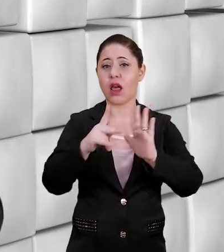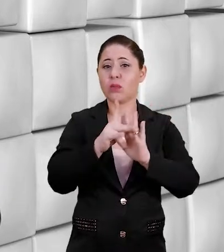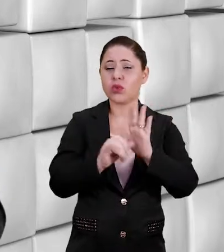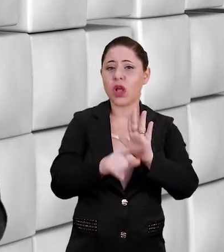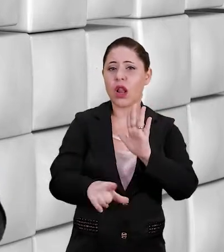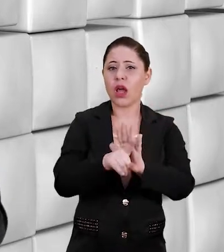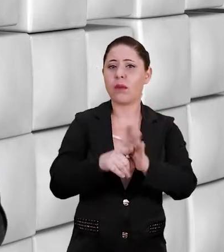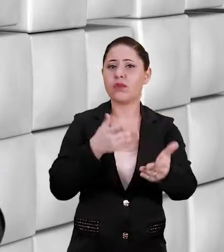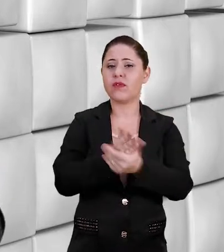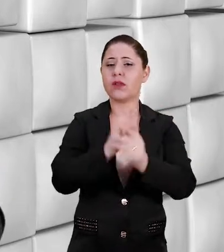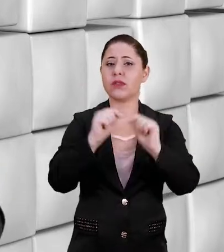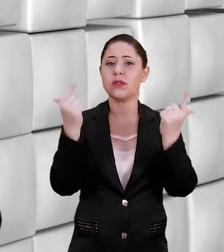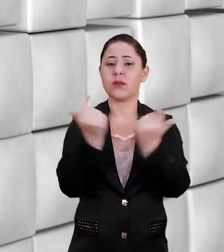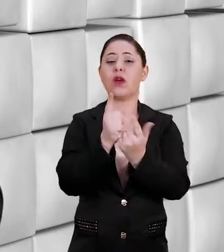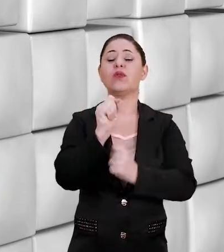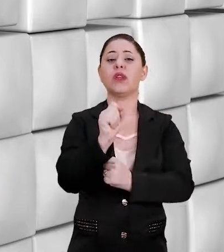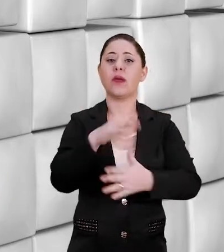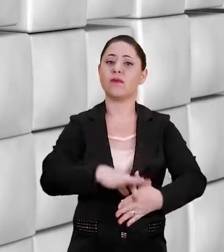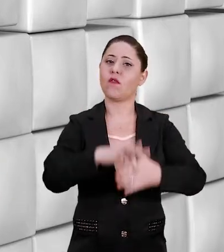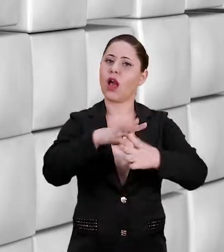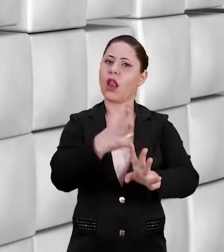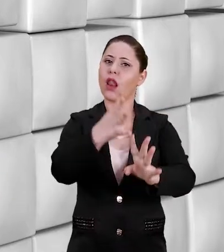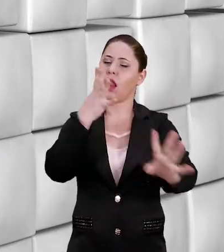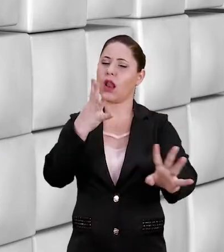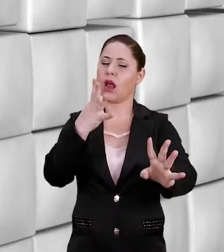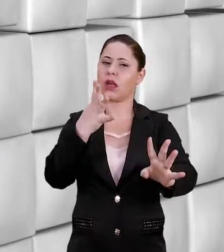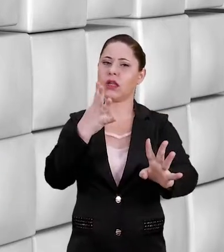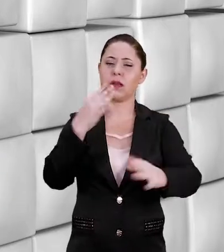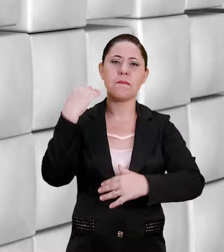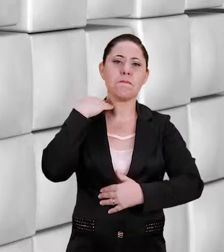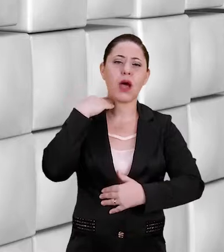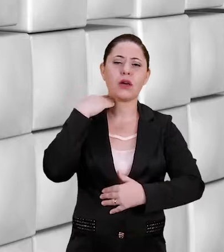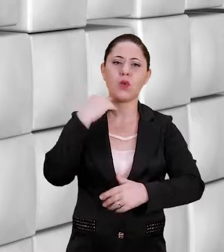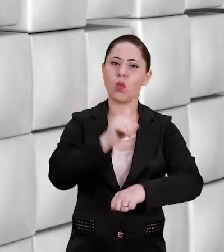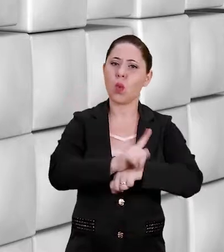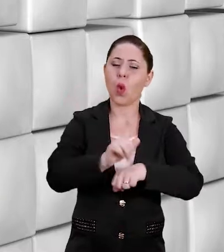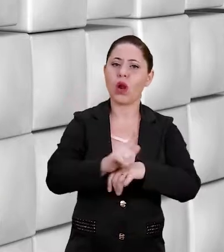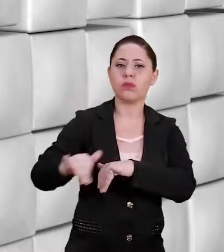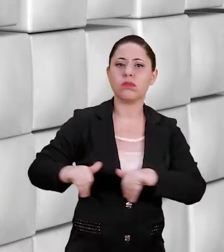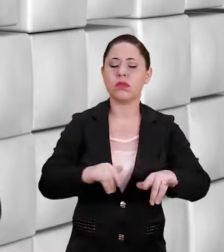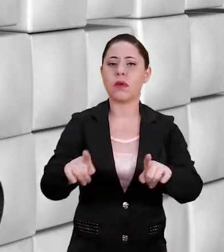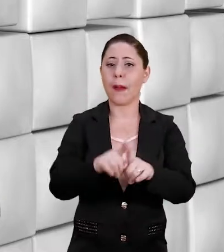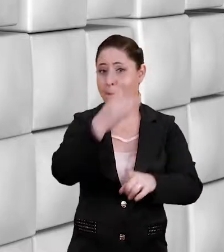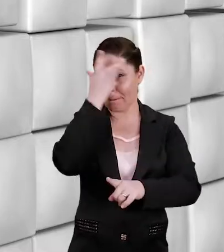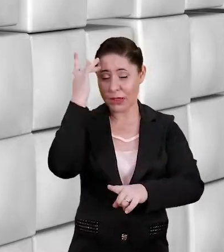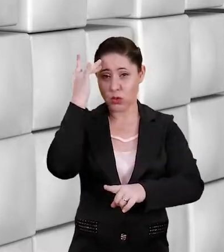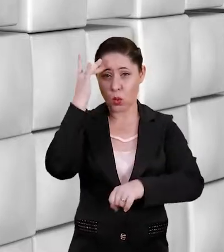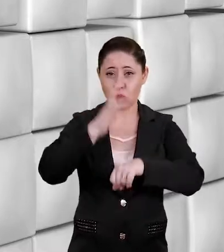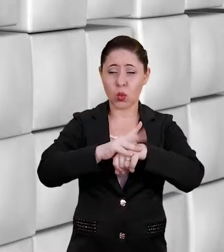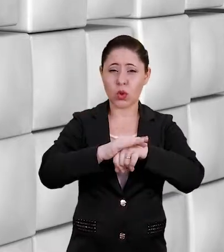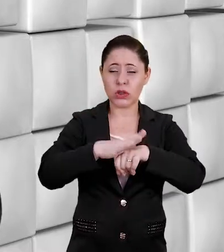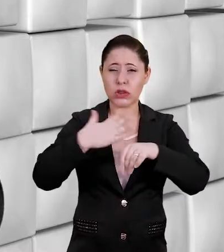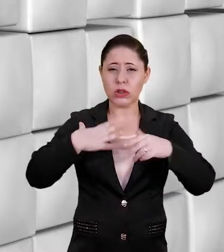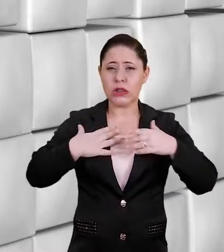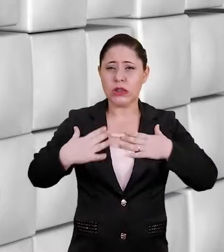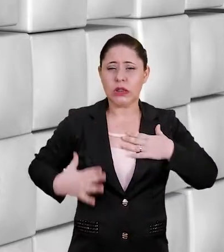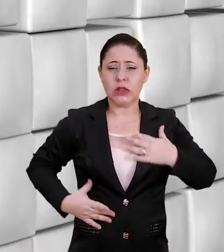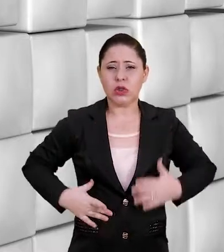lei aprovada pela Assembleia, que previa prioridade em filas de bancos e supermercados também a pessoas